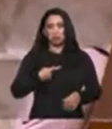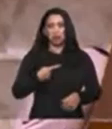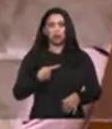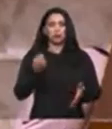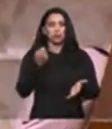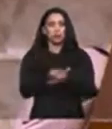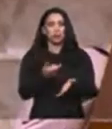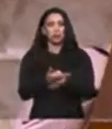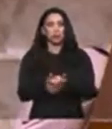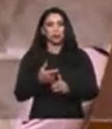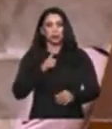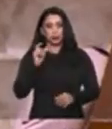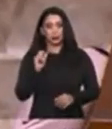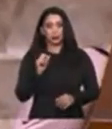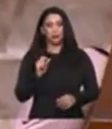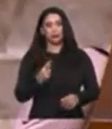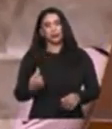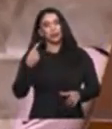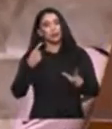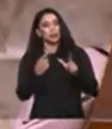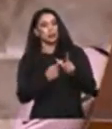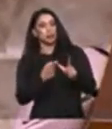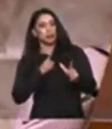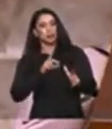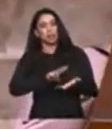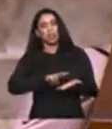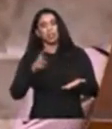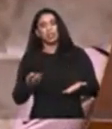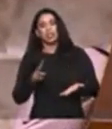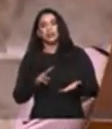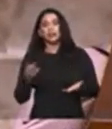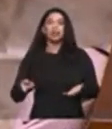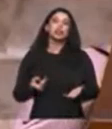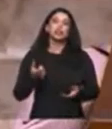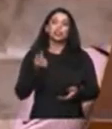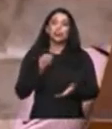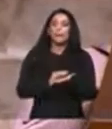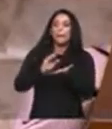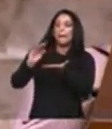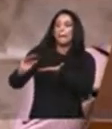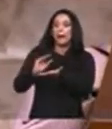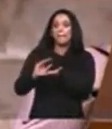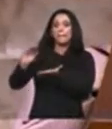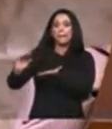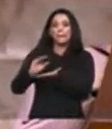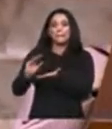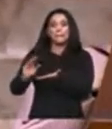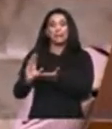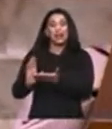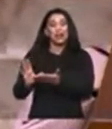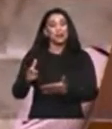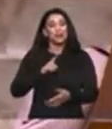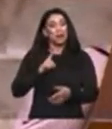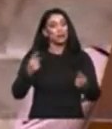apurado, na véspera dos débitos eram realizadas transferências de recursos oriundos de depósitos de dinheiro de origem